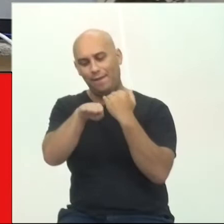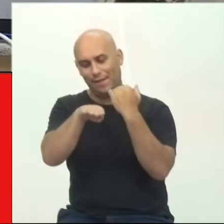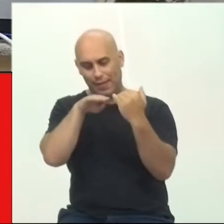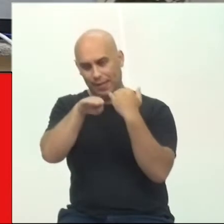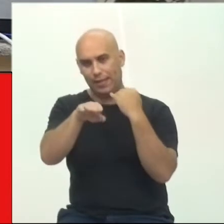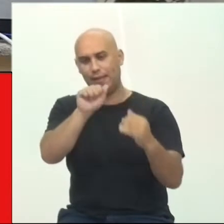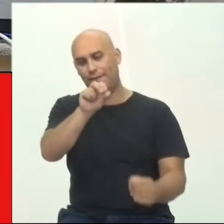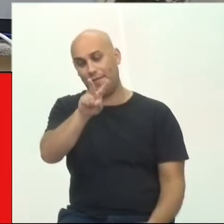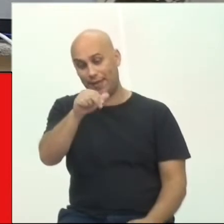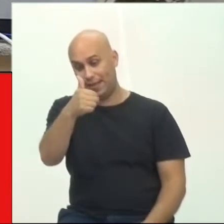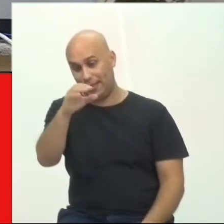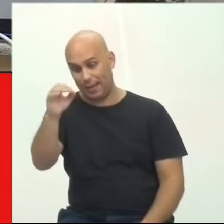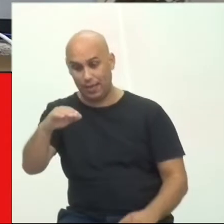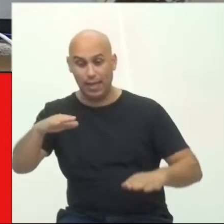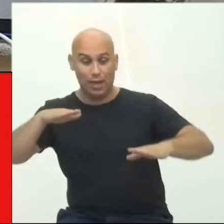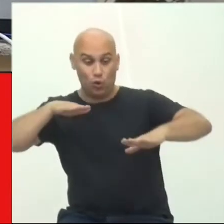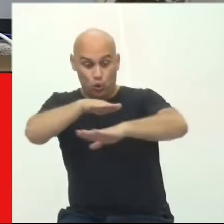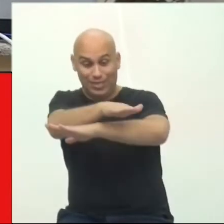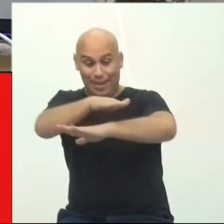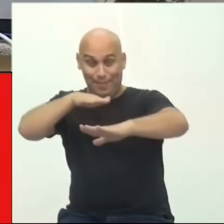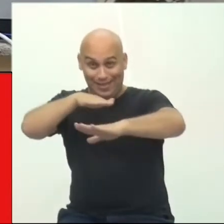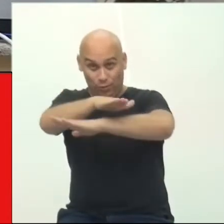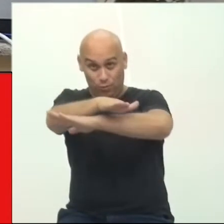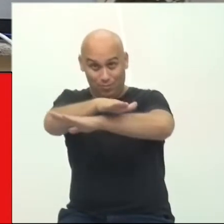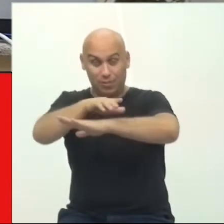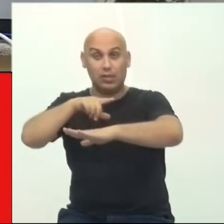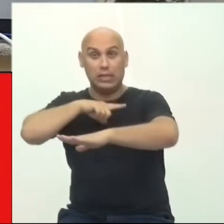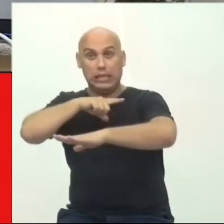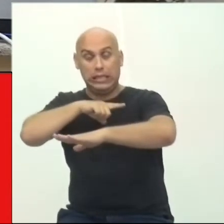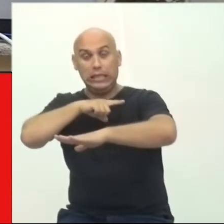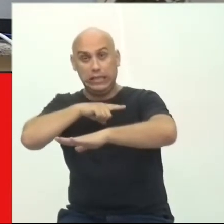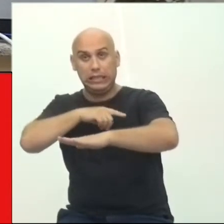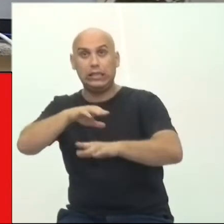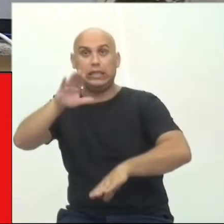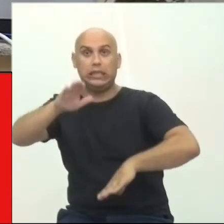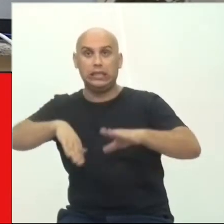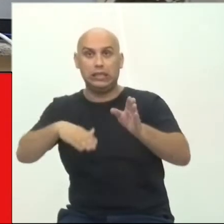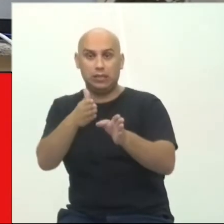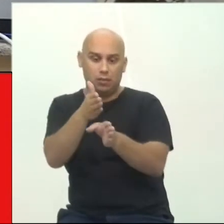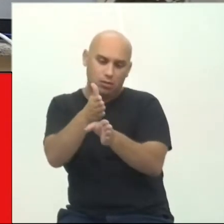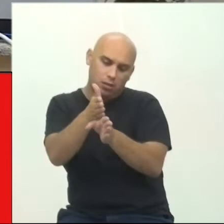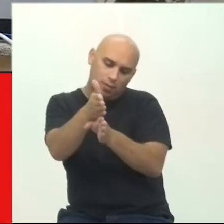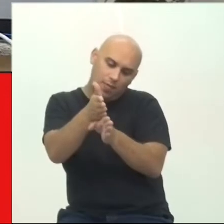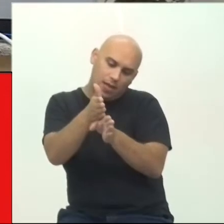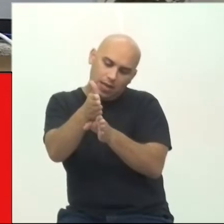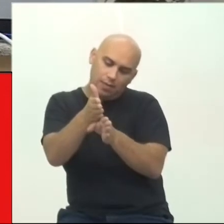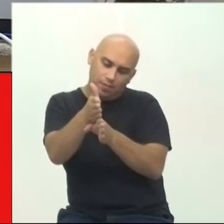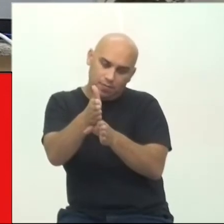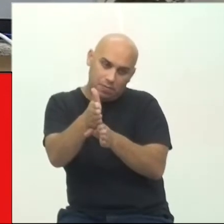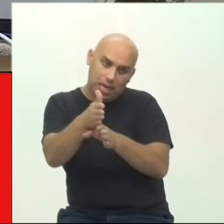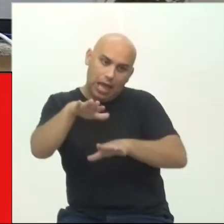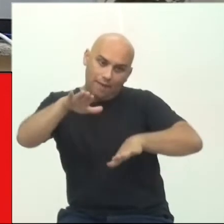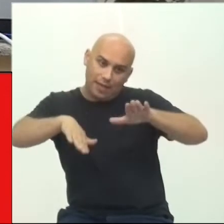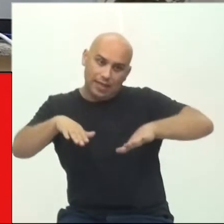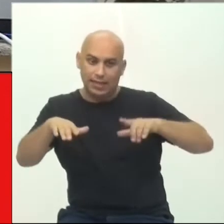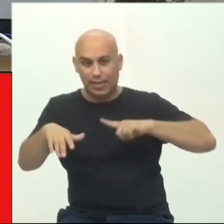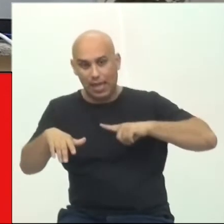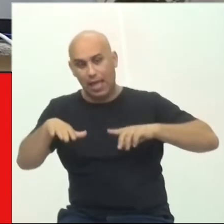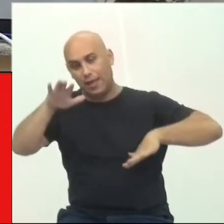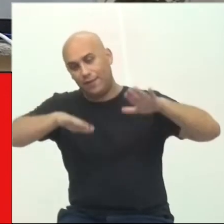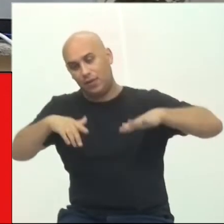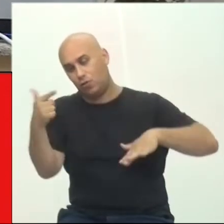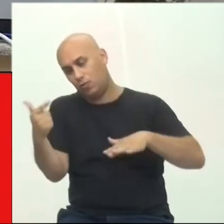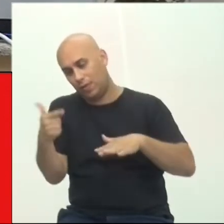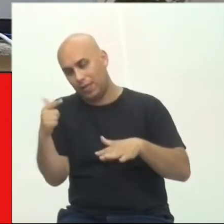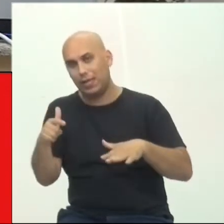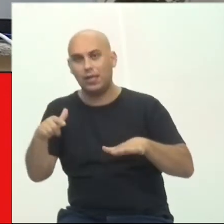cruzamentos. Nesses cruzamentos, aquela barreira de proteção, ela se intervala, né? E aí onde tem uma travessia de pedestre,